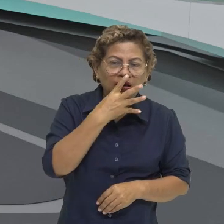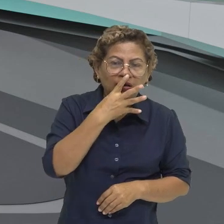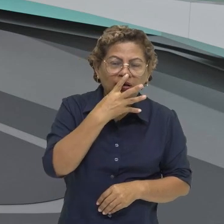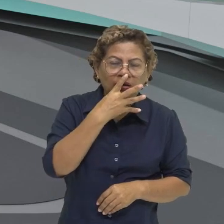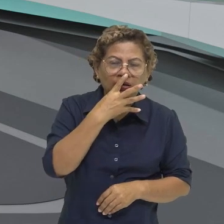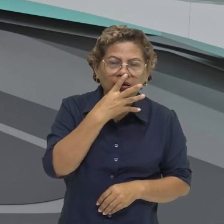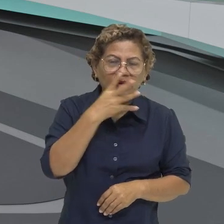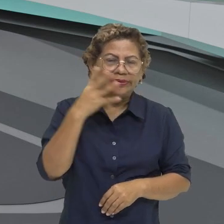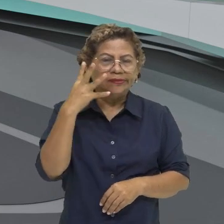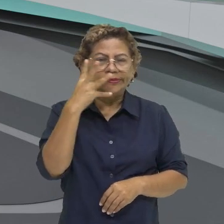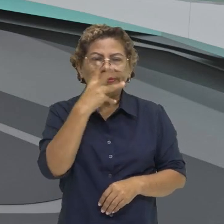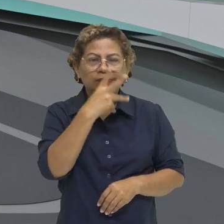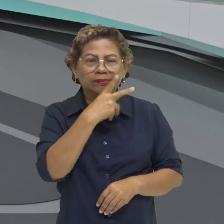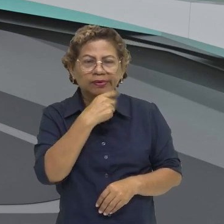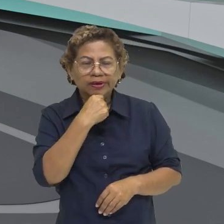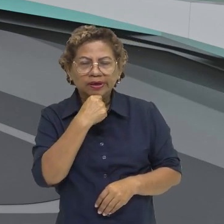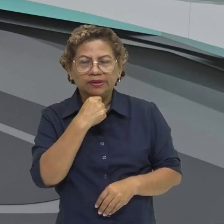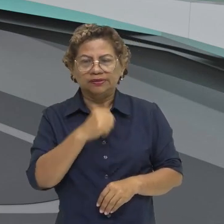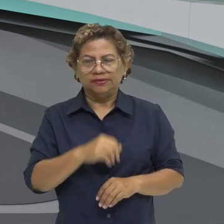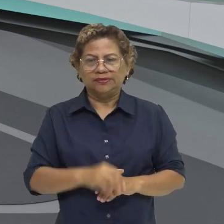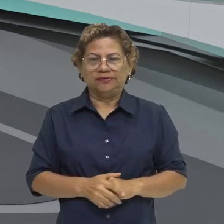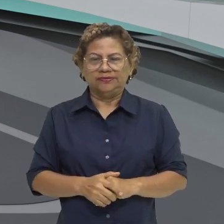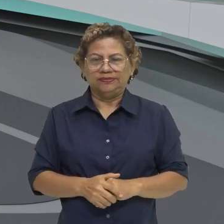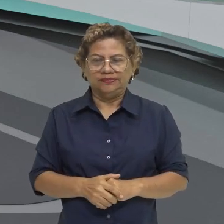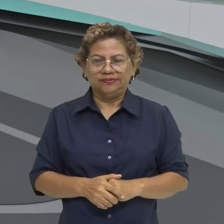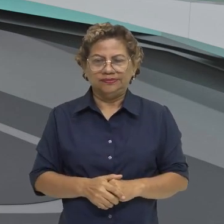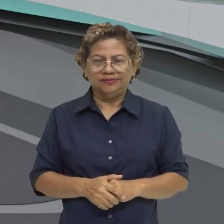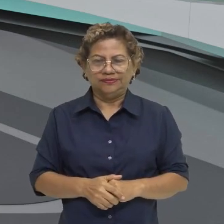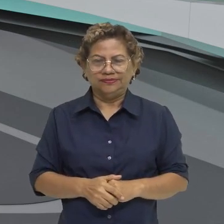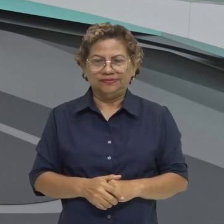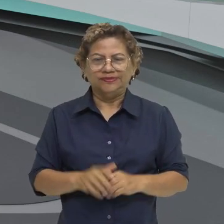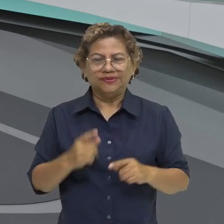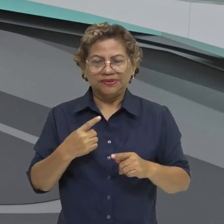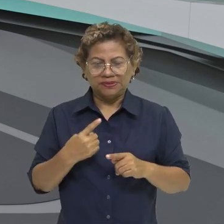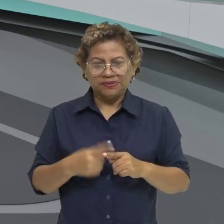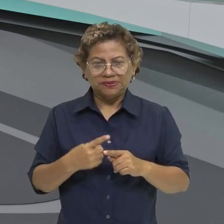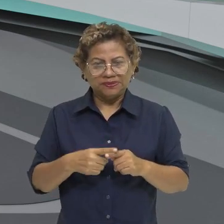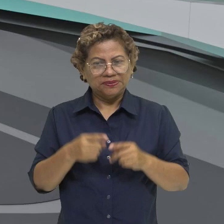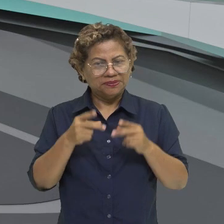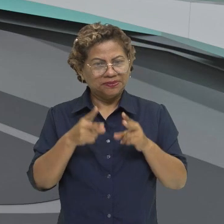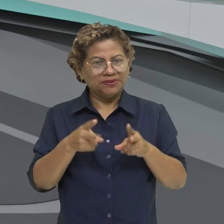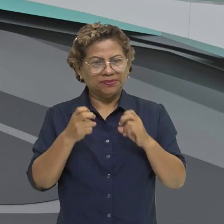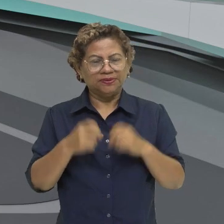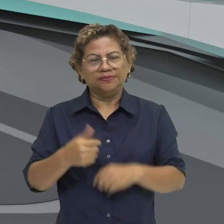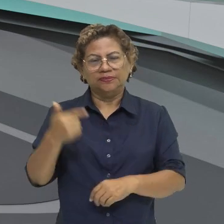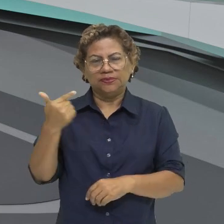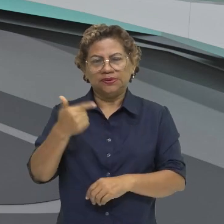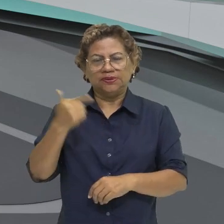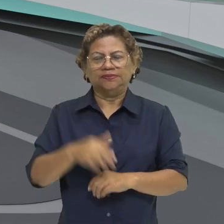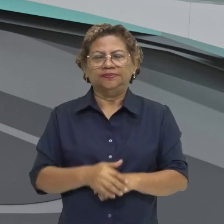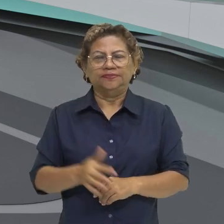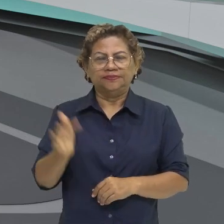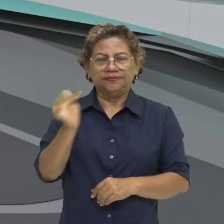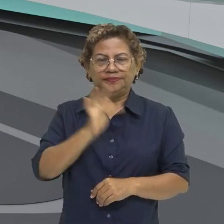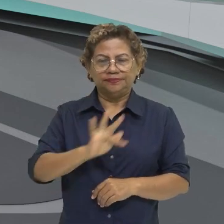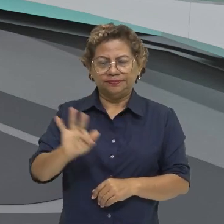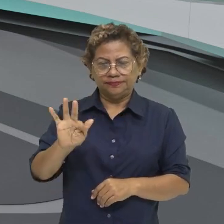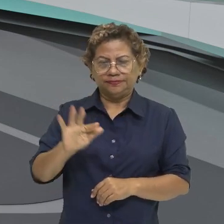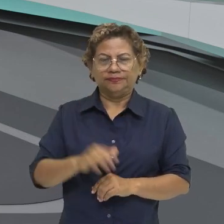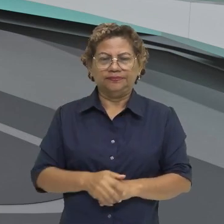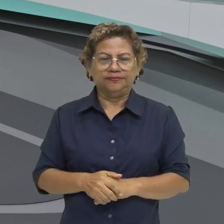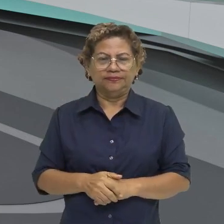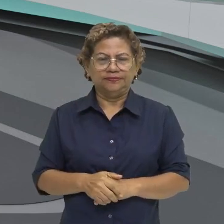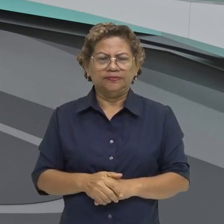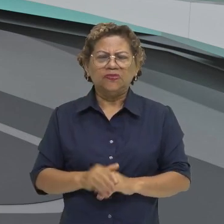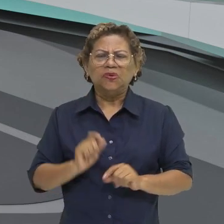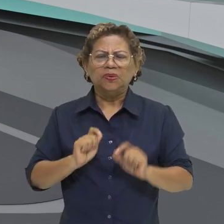pelo belo, pela harmonia, né? Pela estética. Segundo, é a função catártica. O